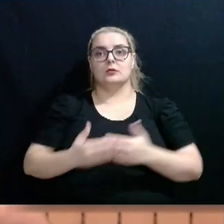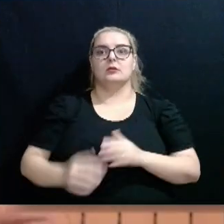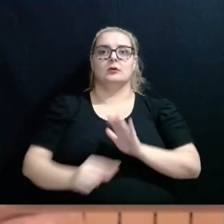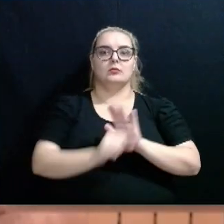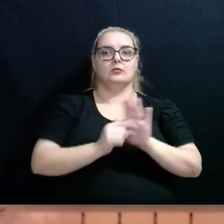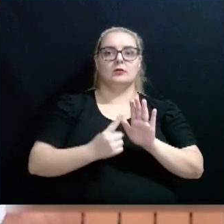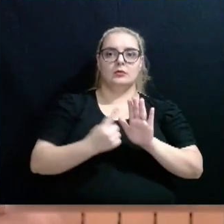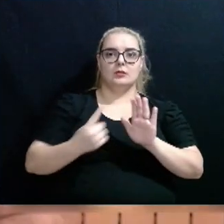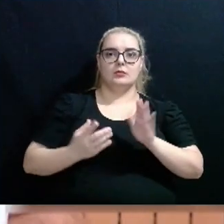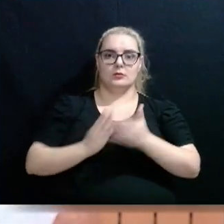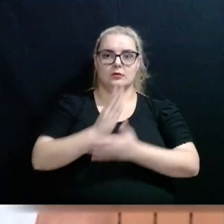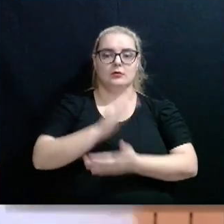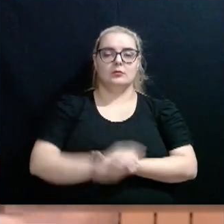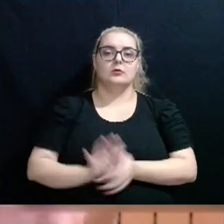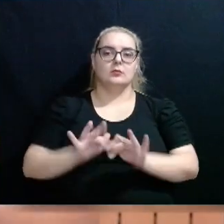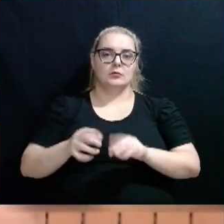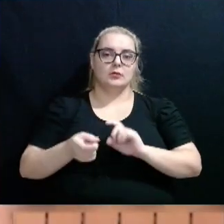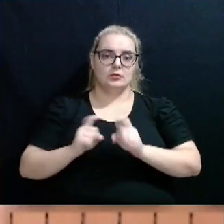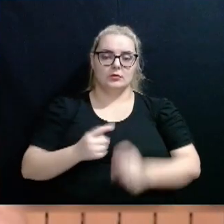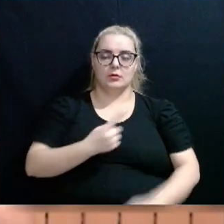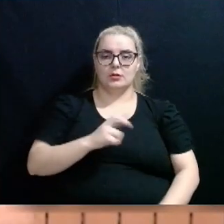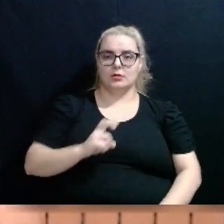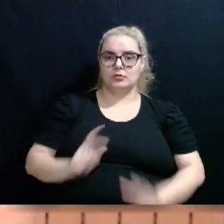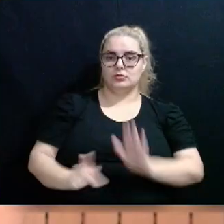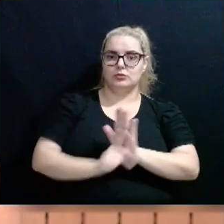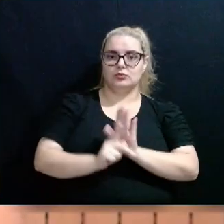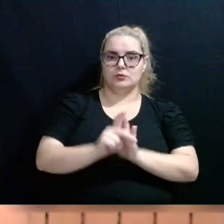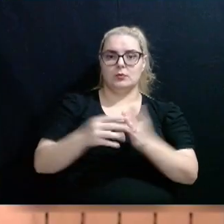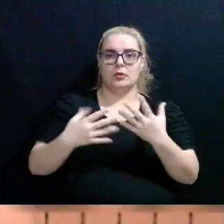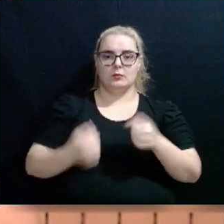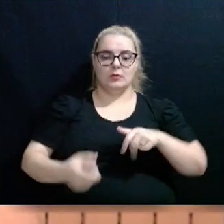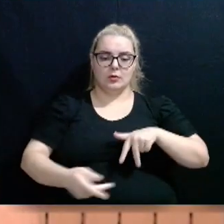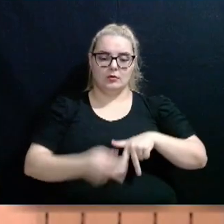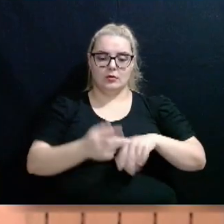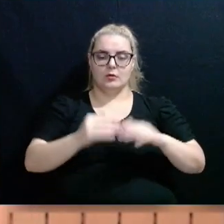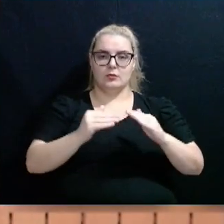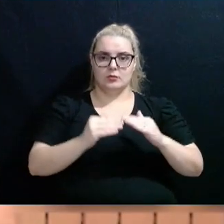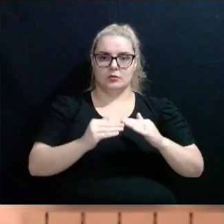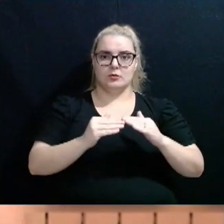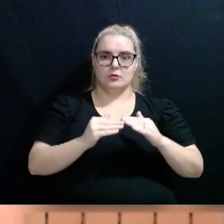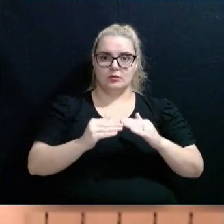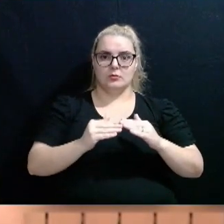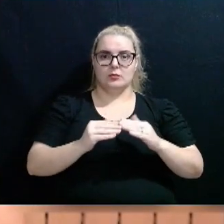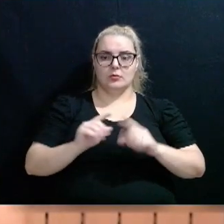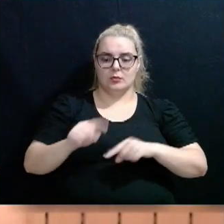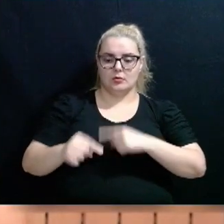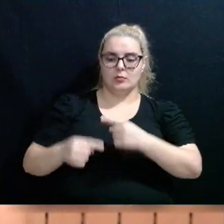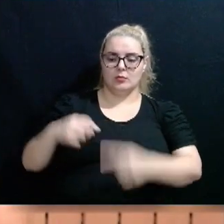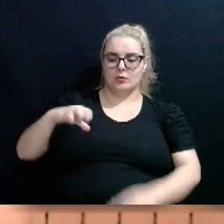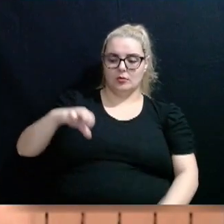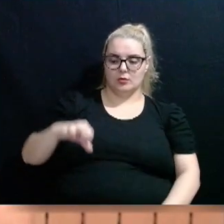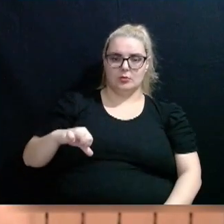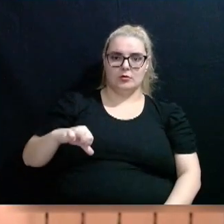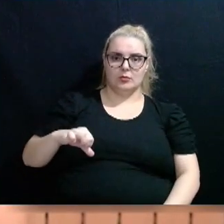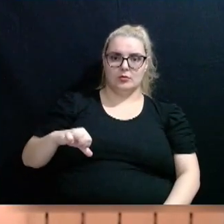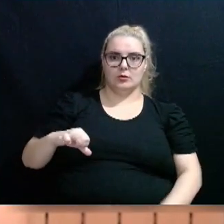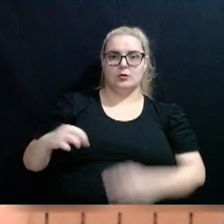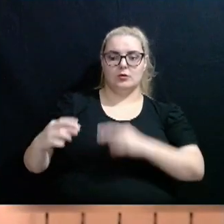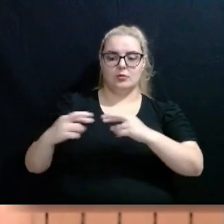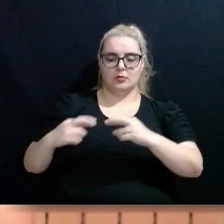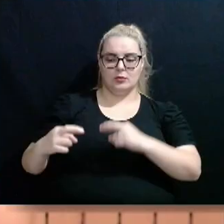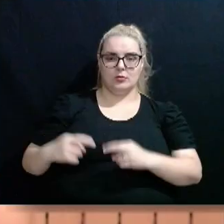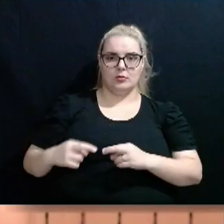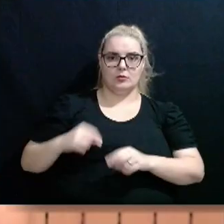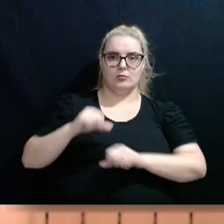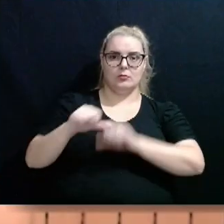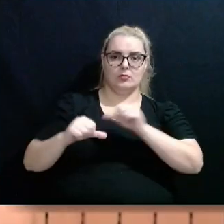da reunião, 15 projetos receberam parecer favorável, outros 9 tiveram a análise adiada por pedidos